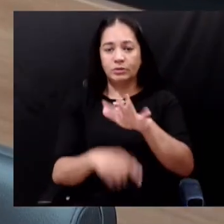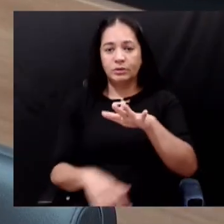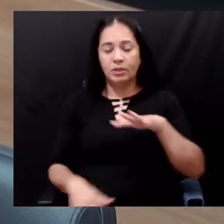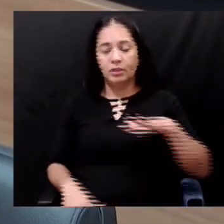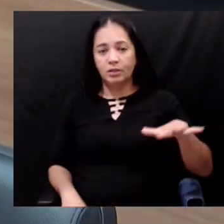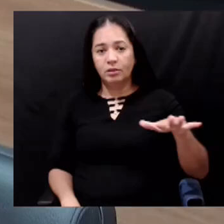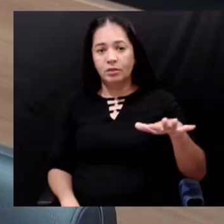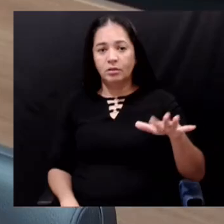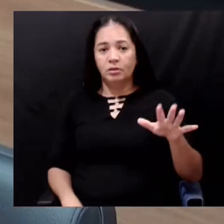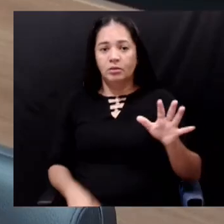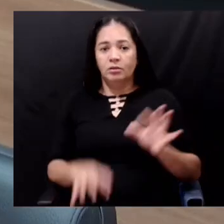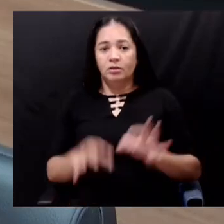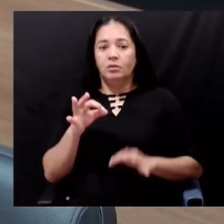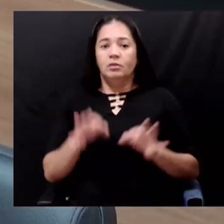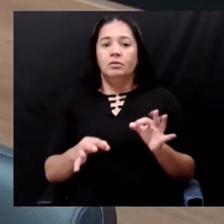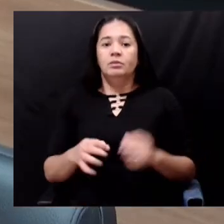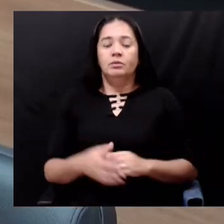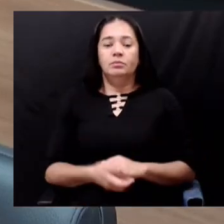jurídico.